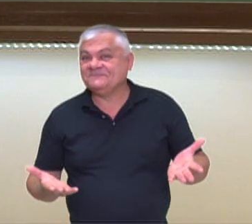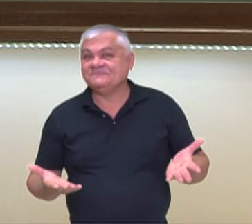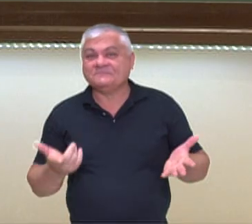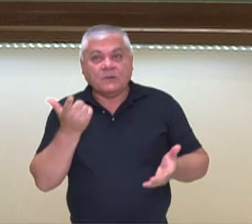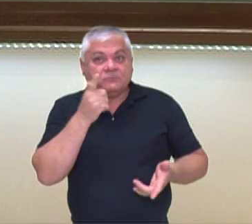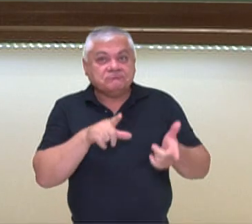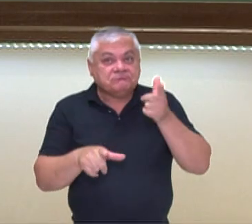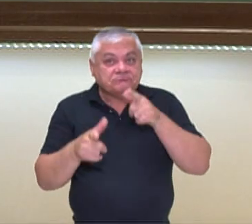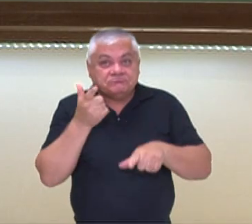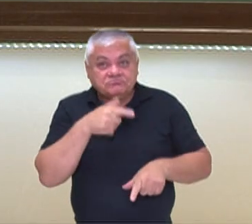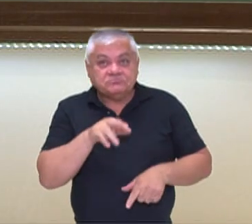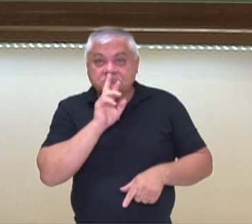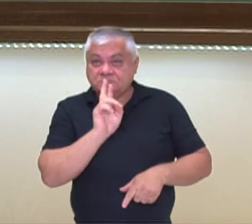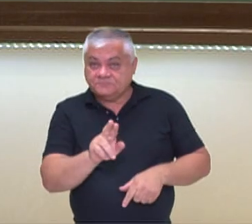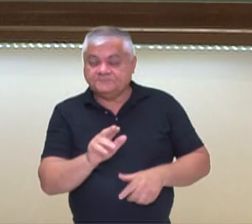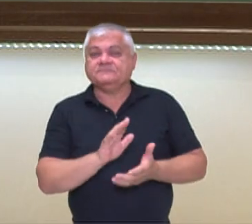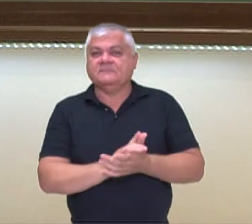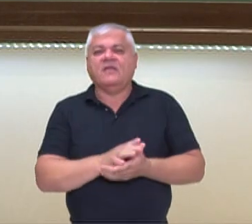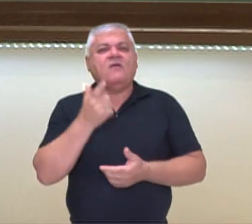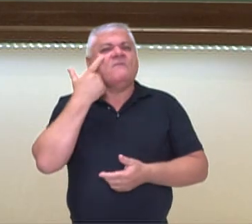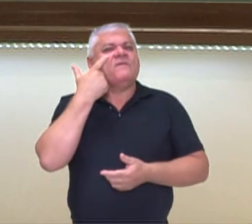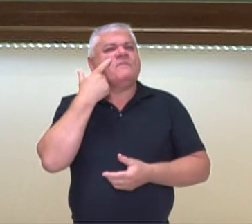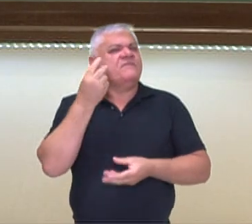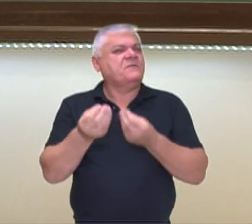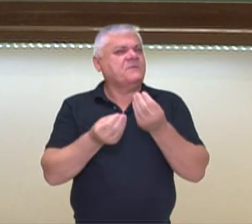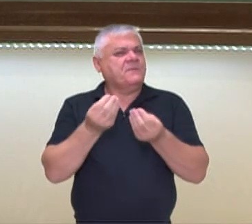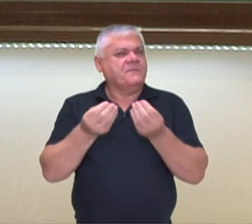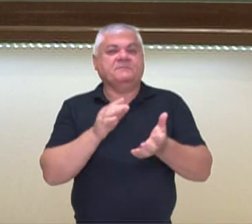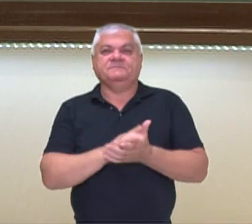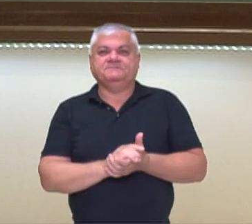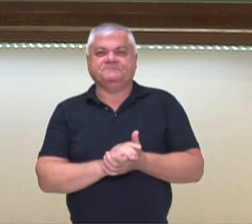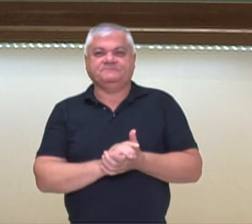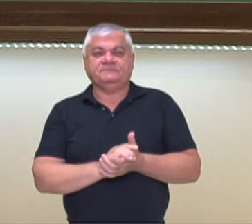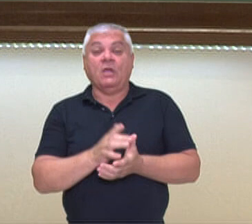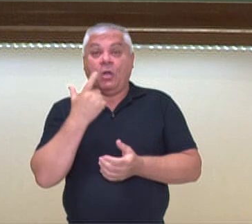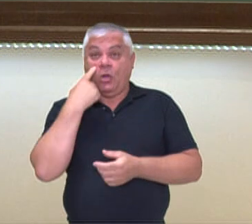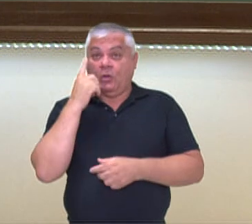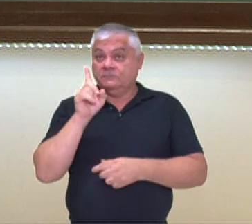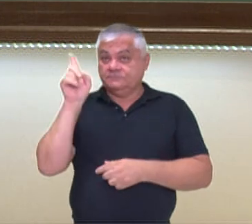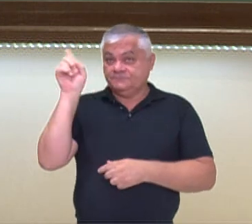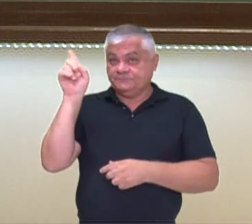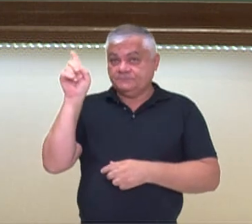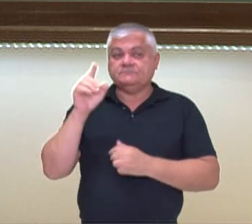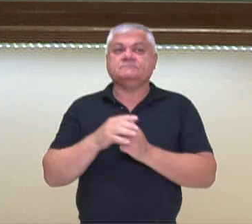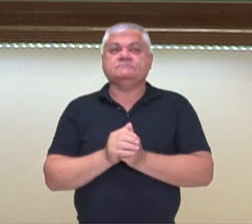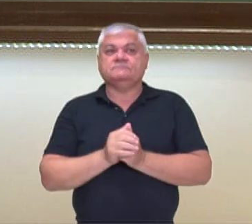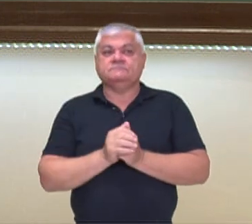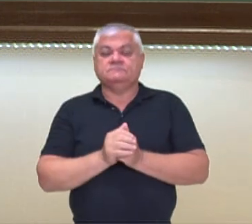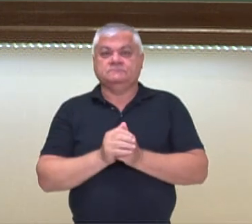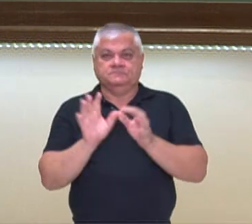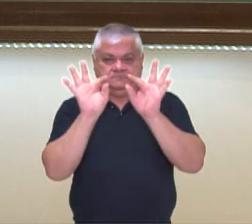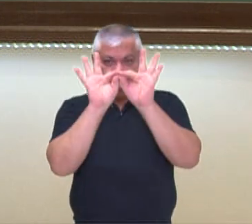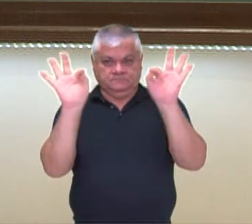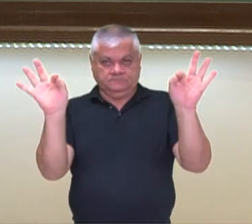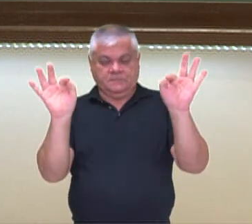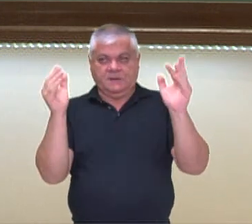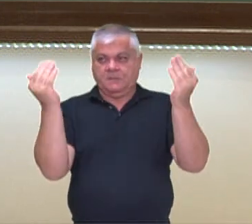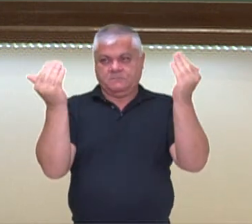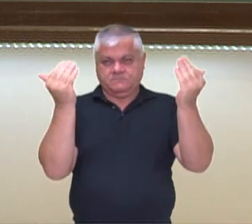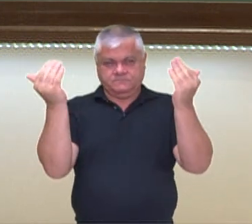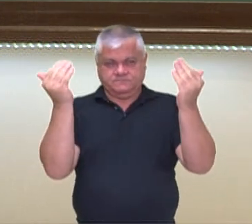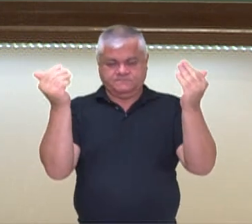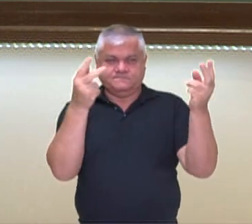Então, conseguiram resolver a questão? Vamos dar uma olhadinha na correção? Então, vamos ver aqui. Vejam, a equação está balanceada. Já é